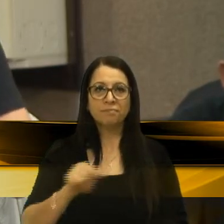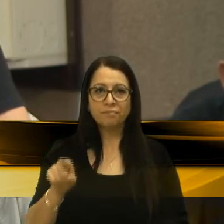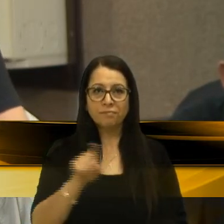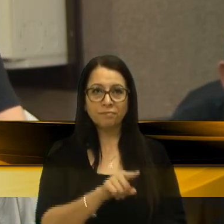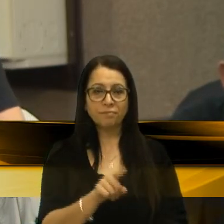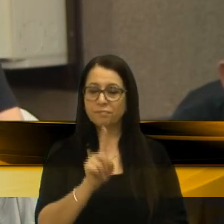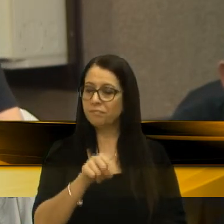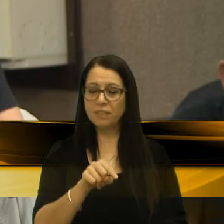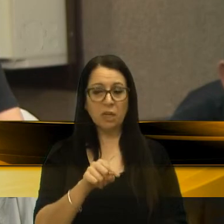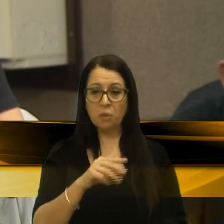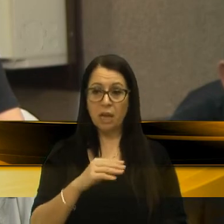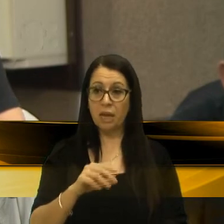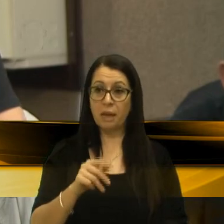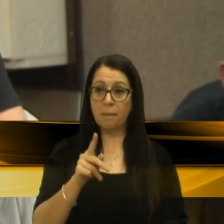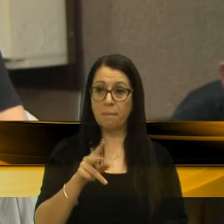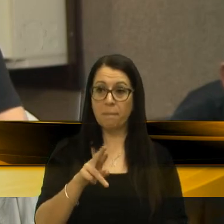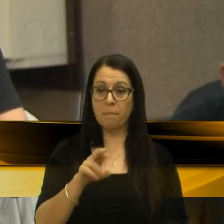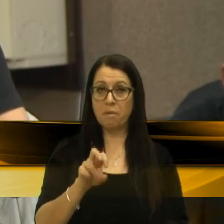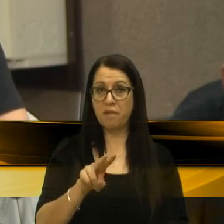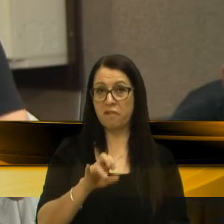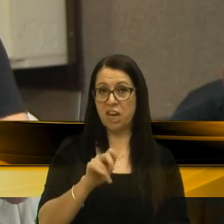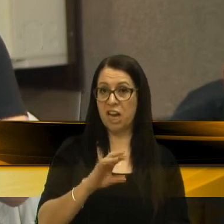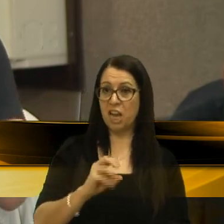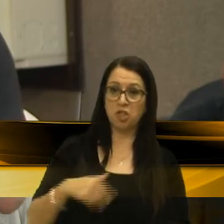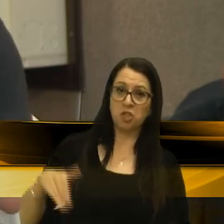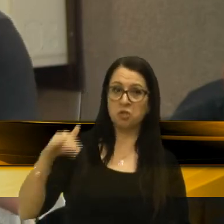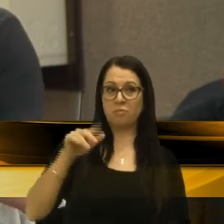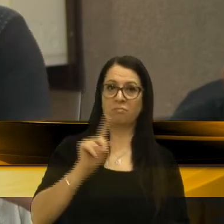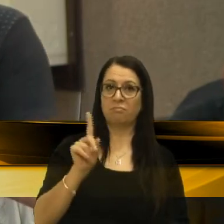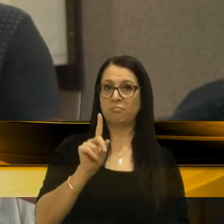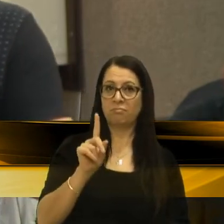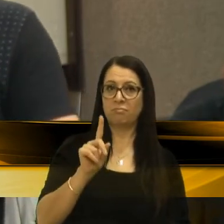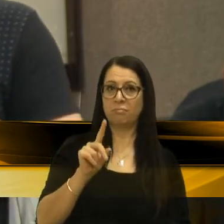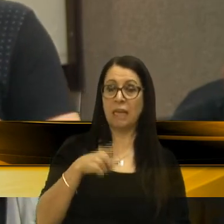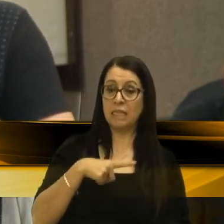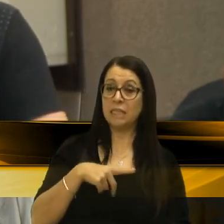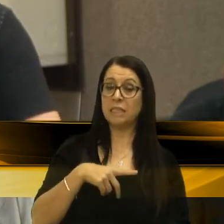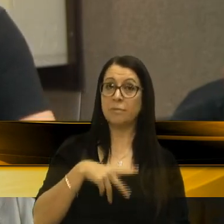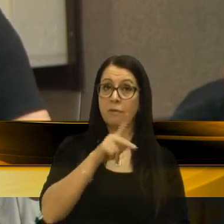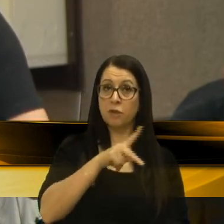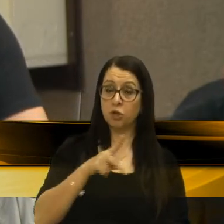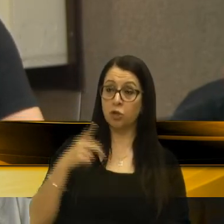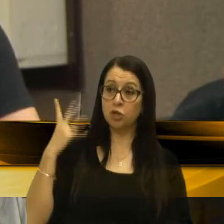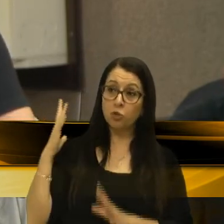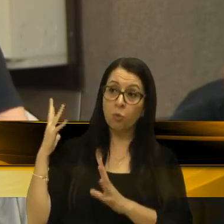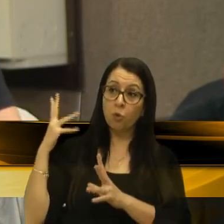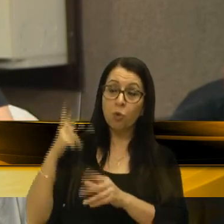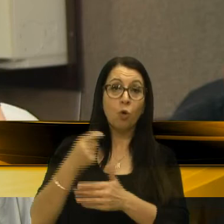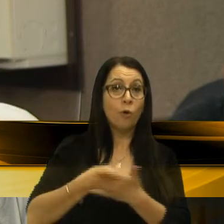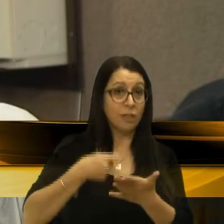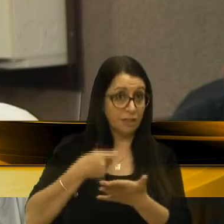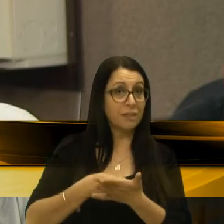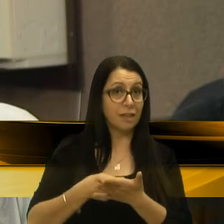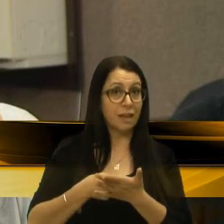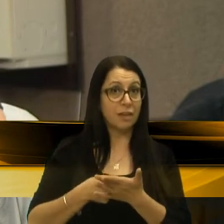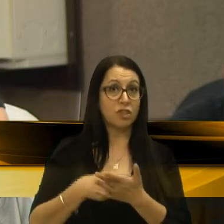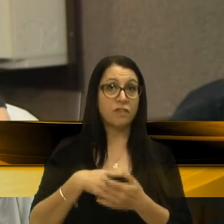é privilégio. Porque privilégio, esses professores tendo esse direito adquirido, é se eles estivessem no